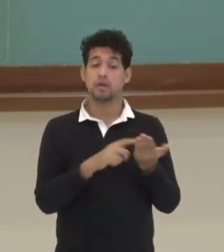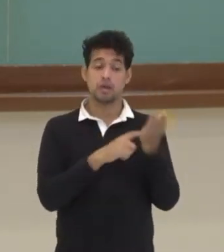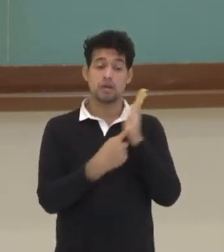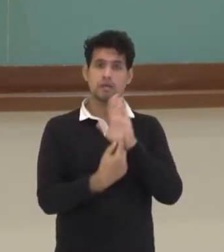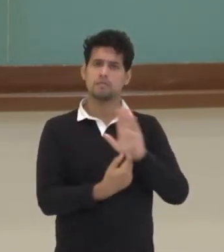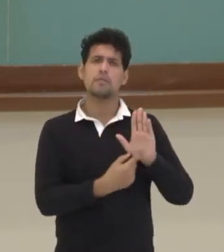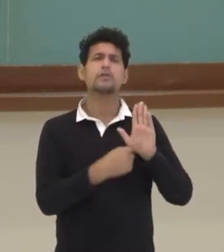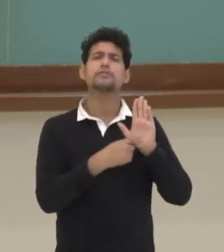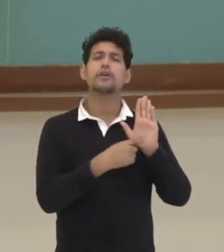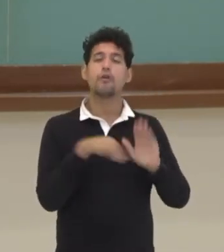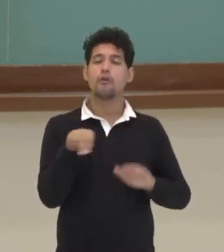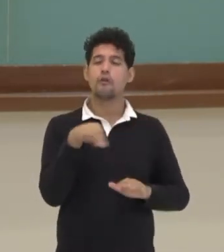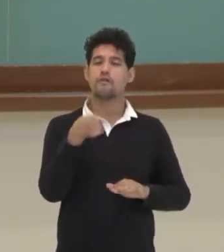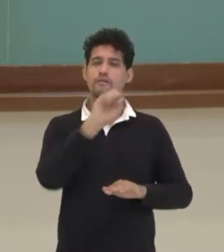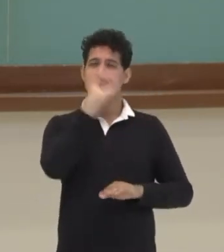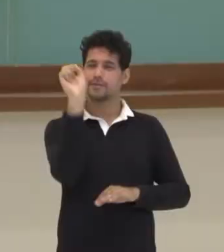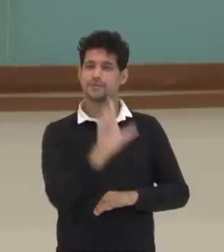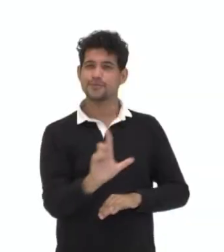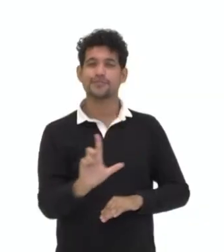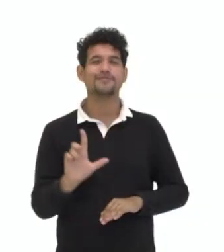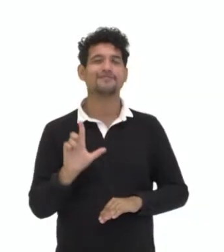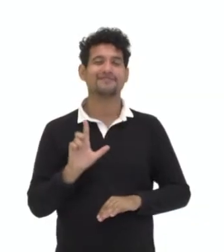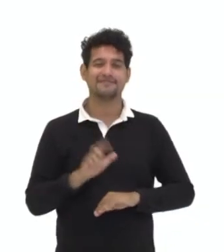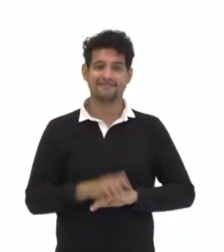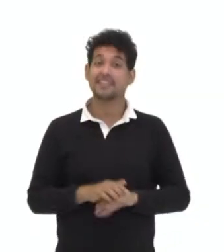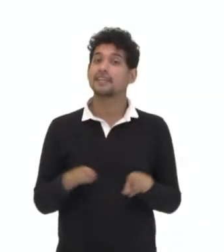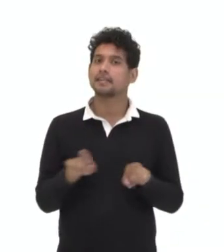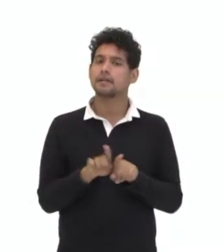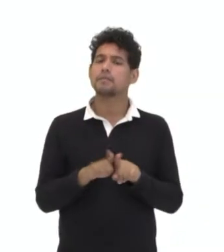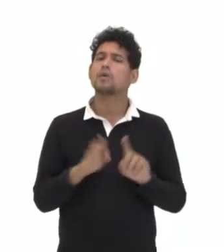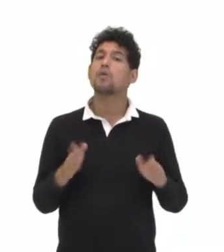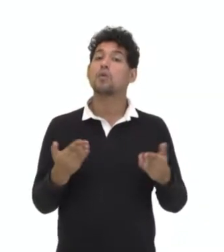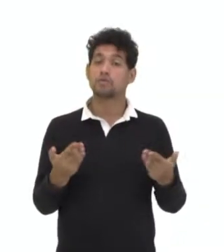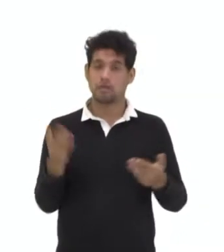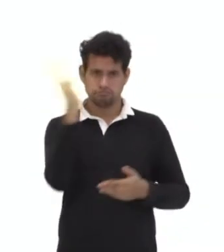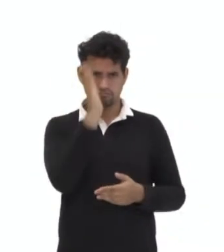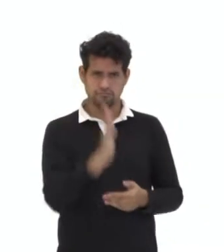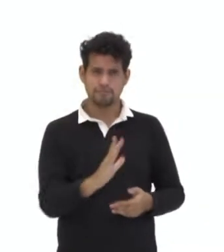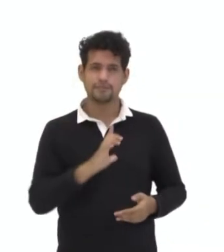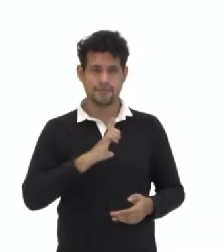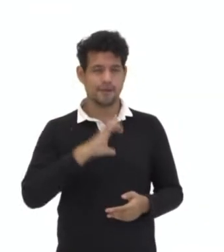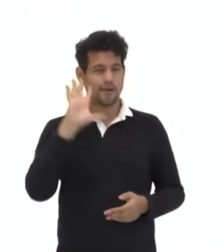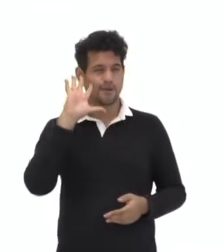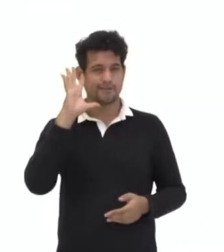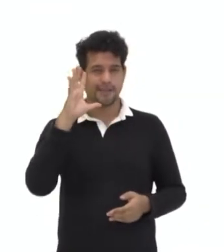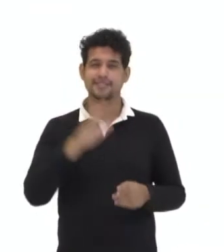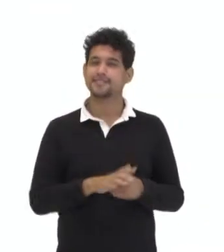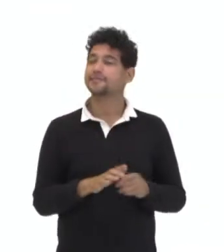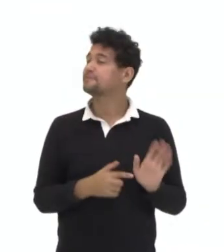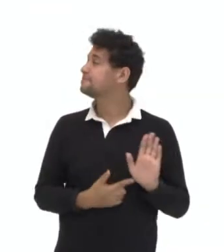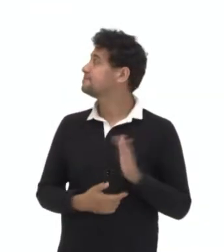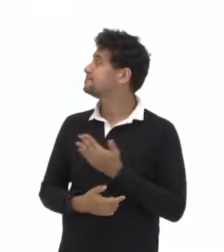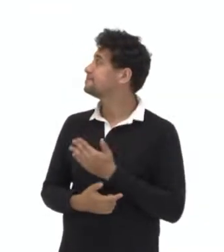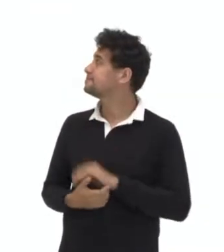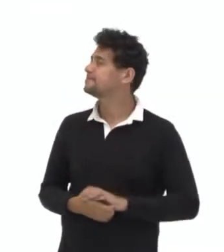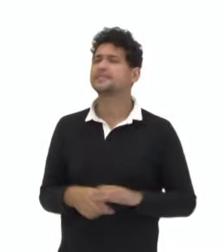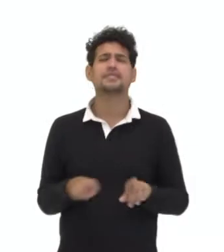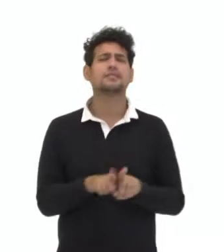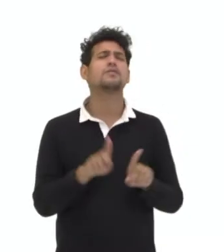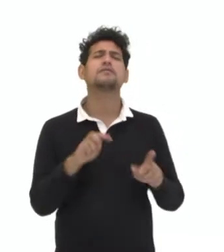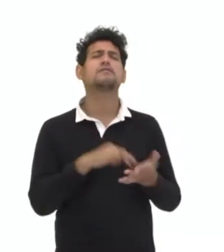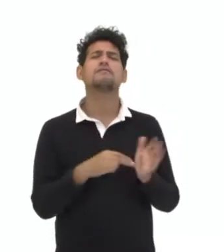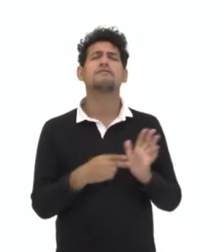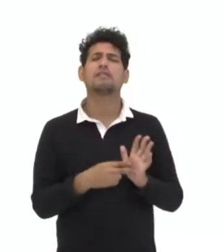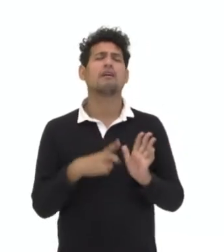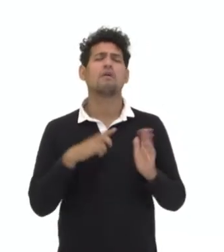o Novembrinho Azul. A que outra campanha nacional o panfleto se refere e o que essas campanhas